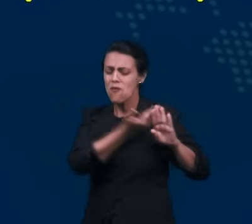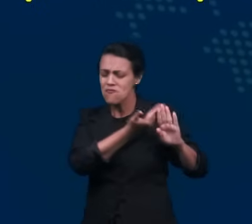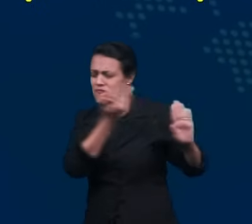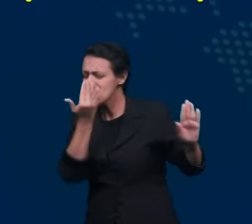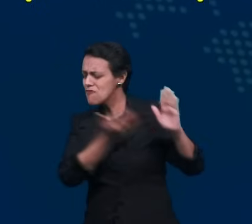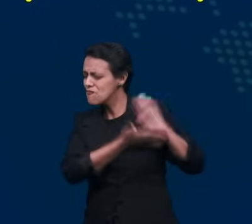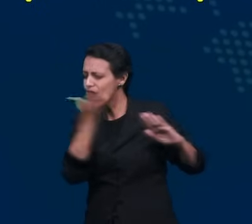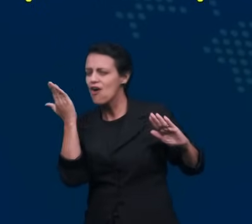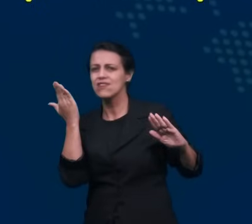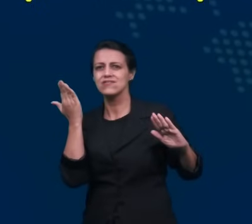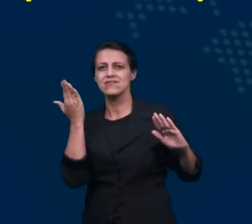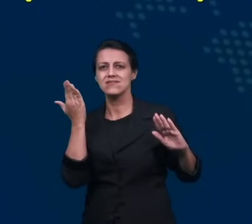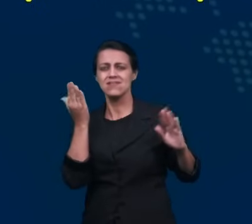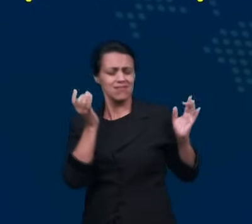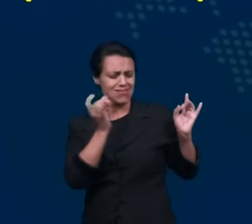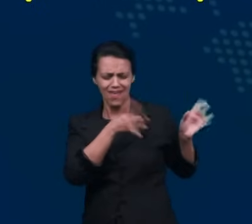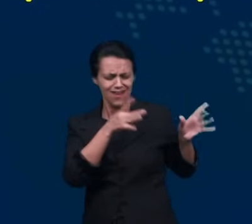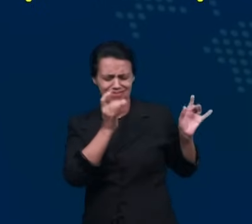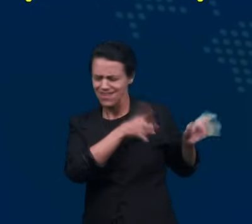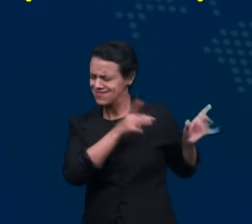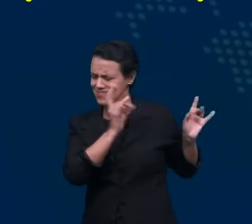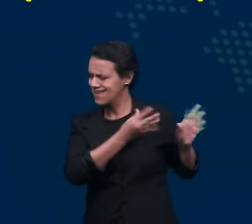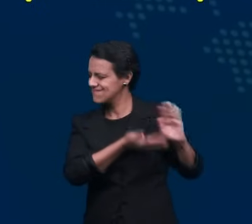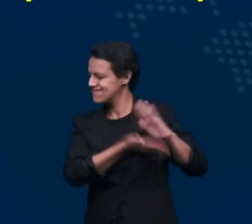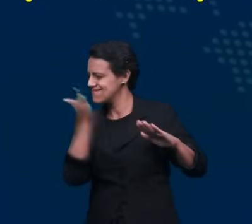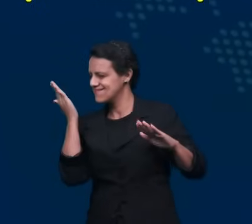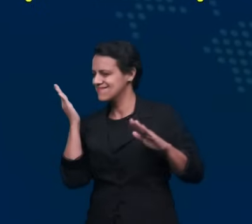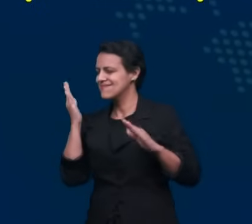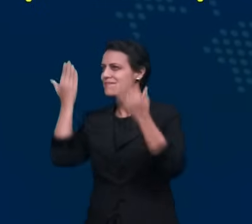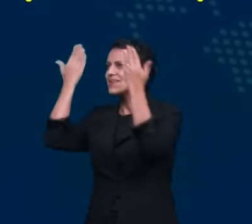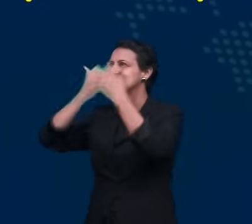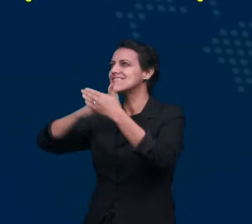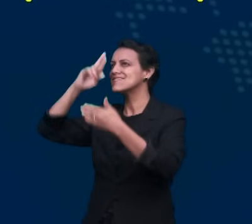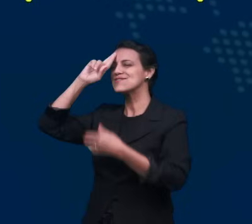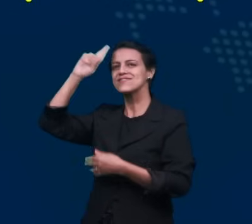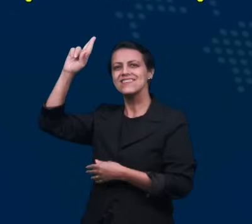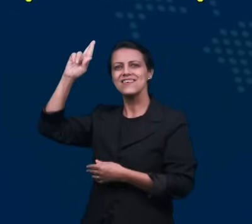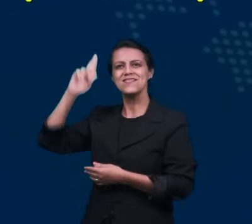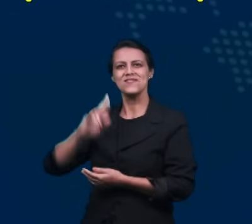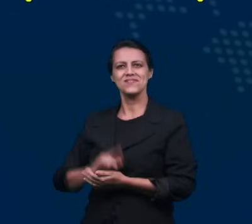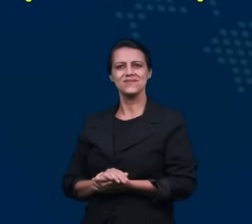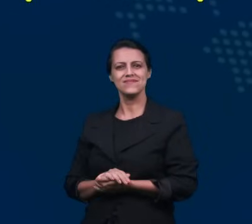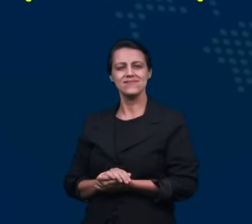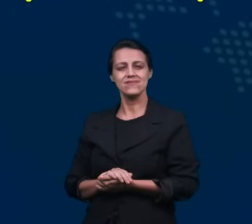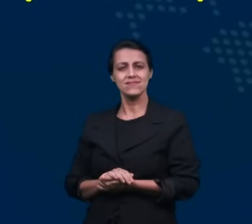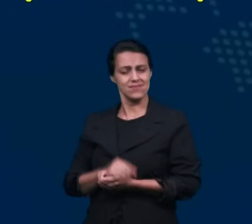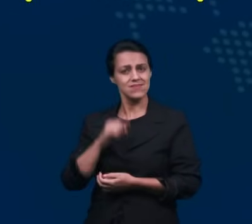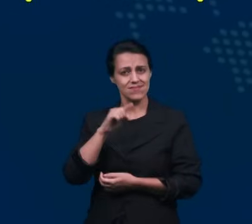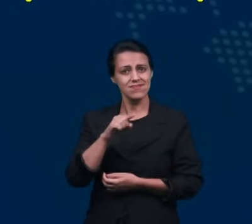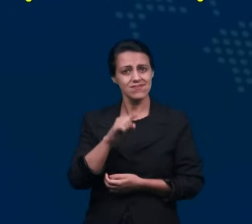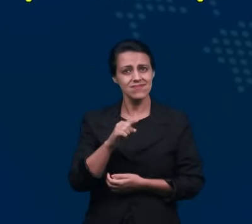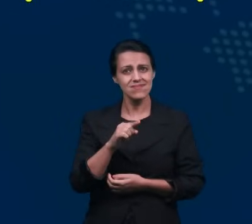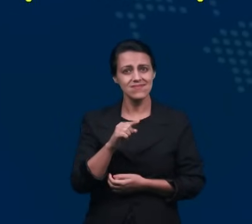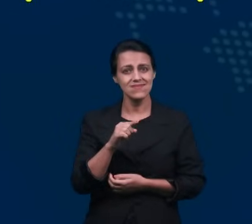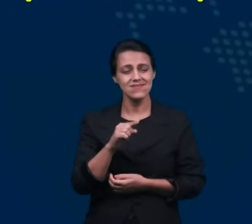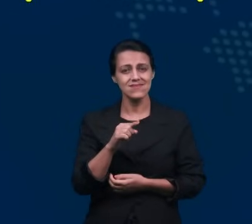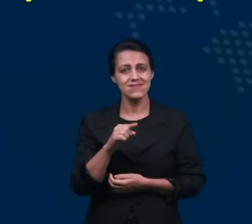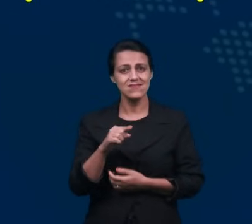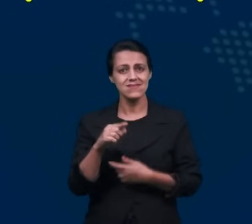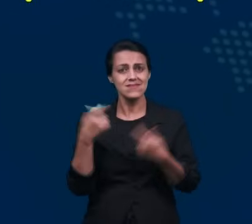Veja só, você não vai para o deserto, é como diz João, vocês não vêm aqui para ver uma cana